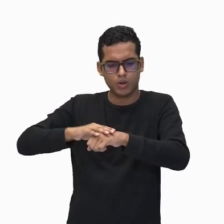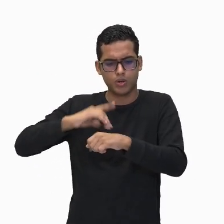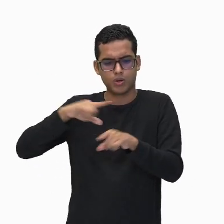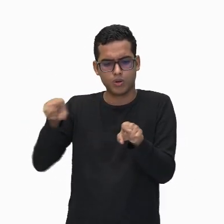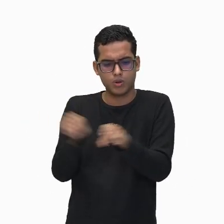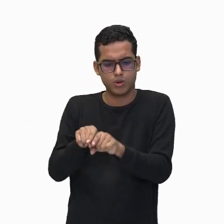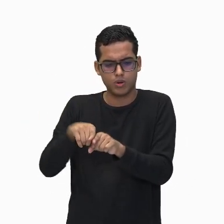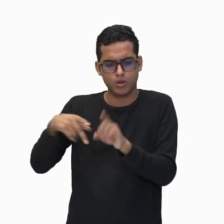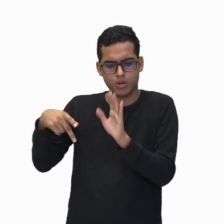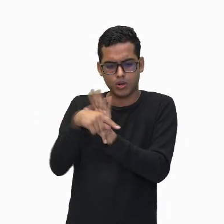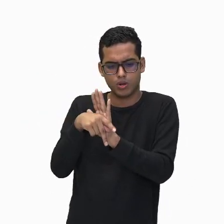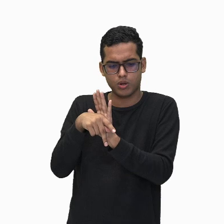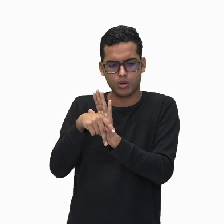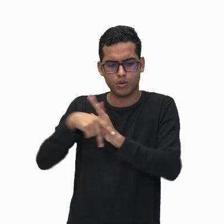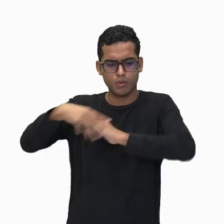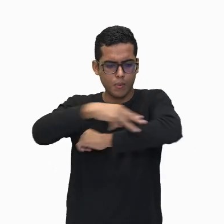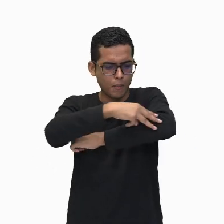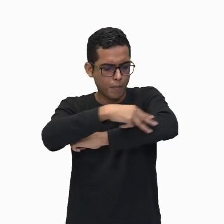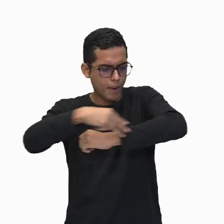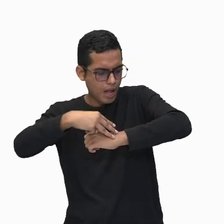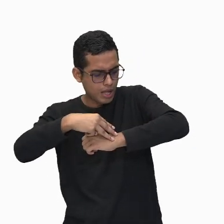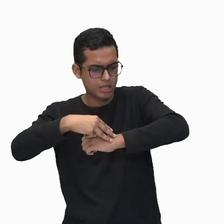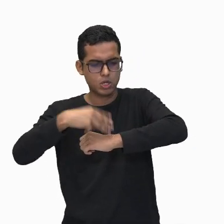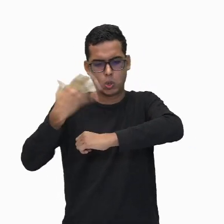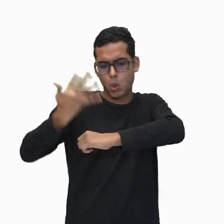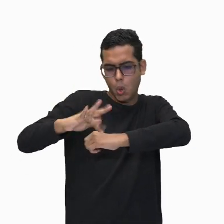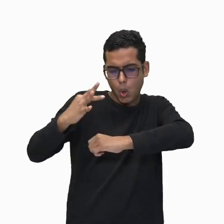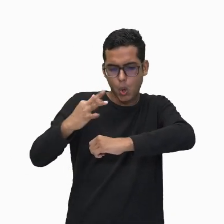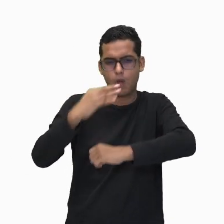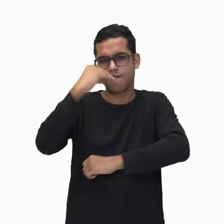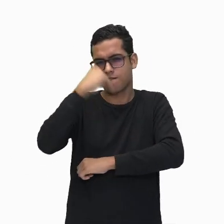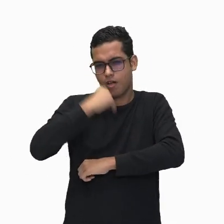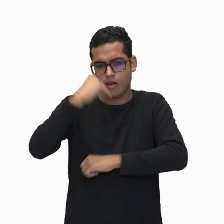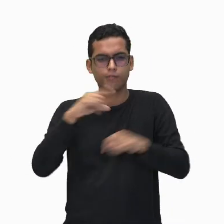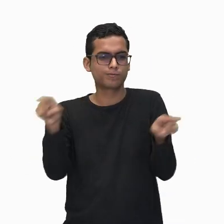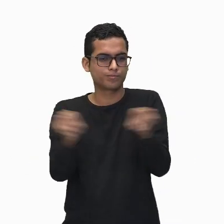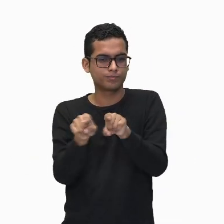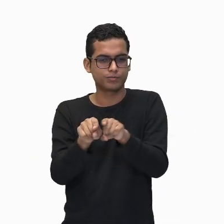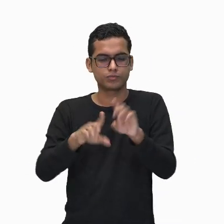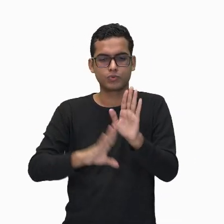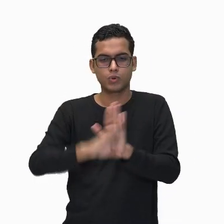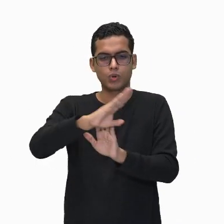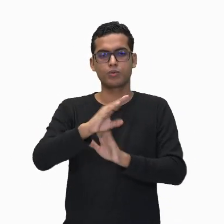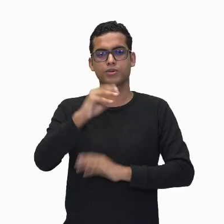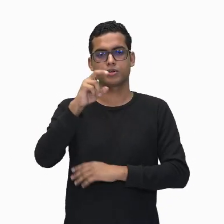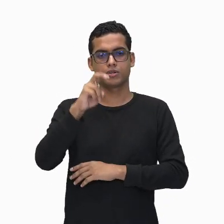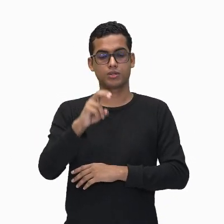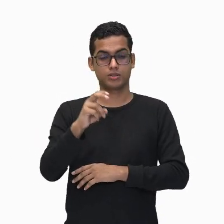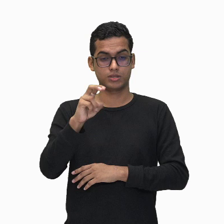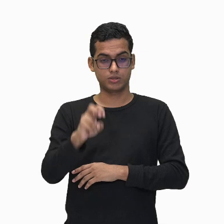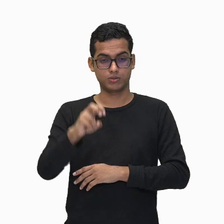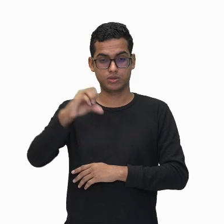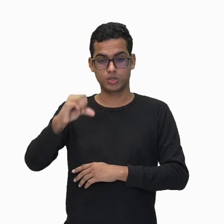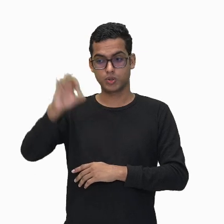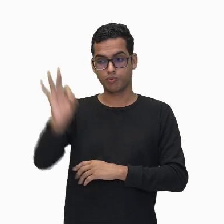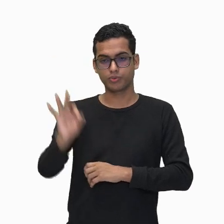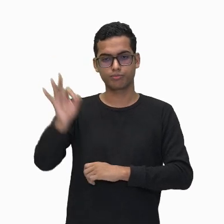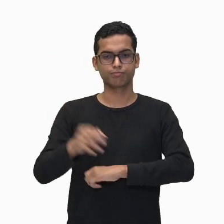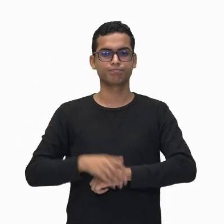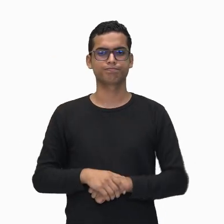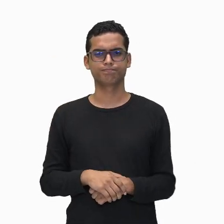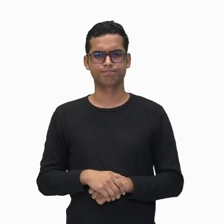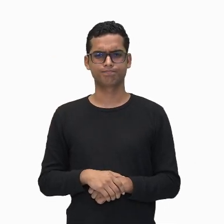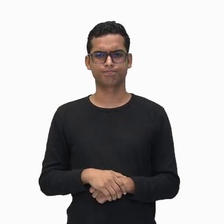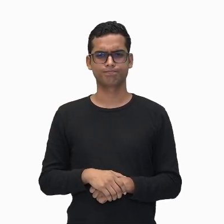essas informações super interessantes a respeito do que a inatividade física pode provocar, né? Como que ela